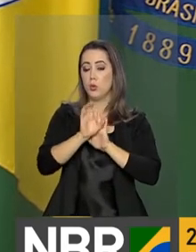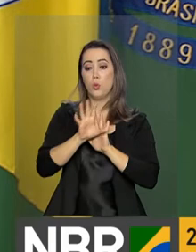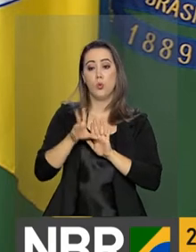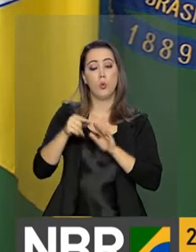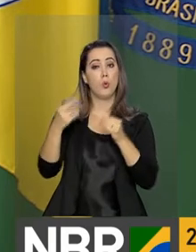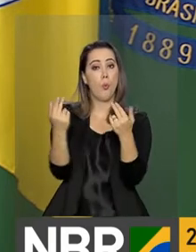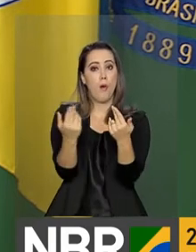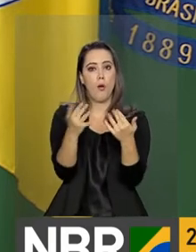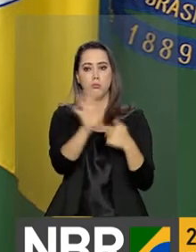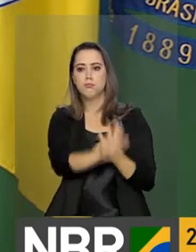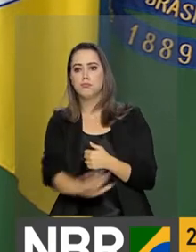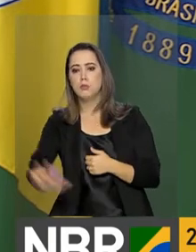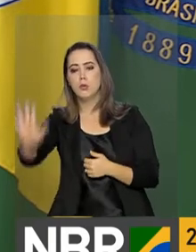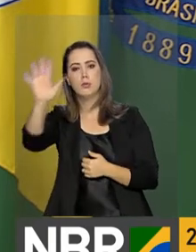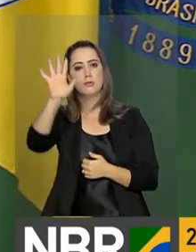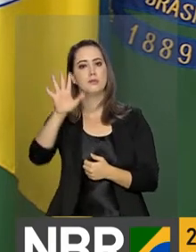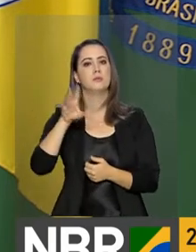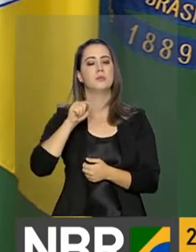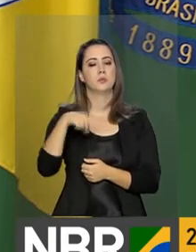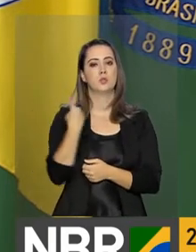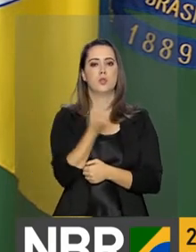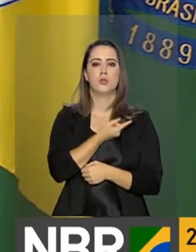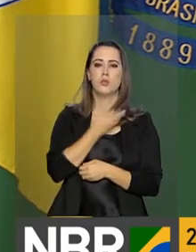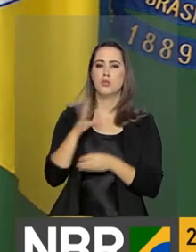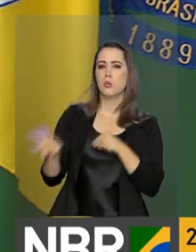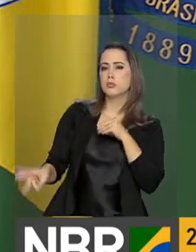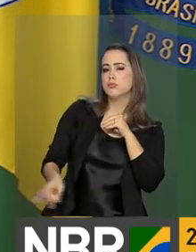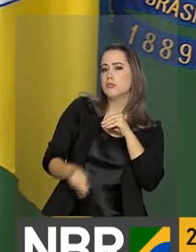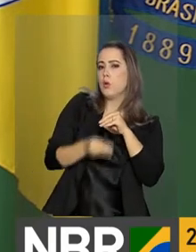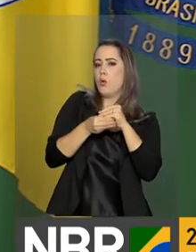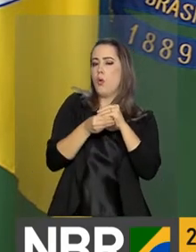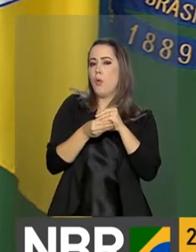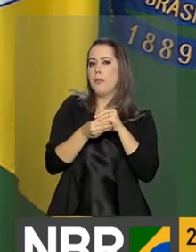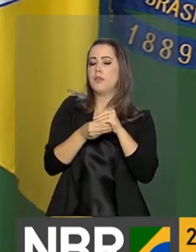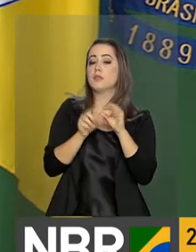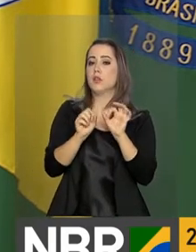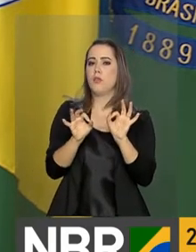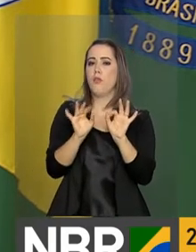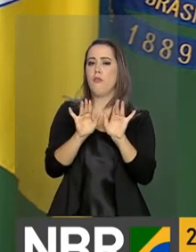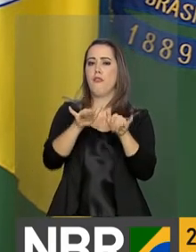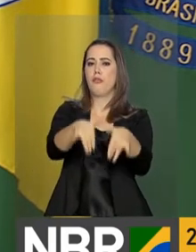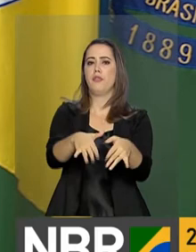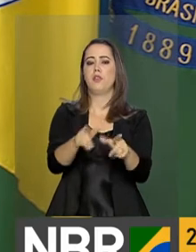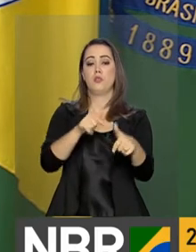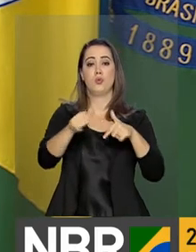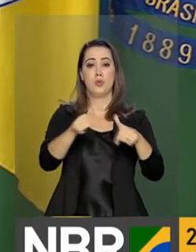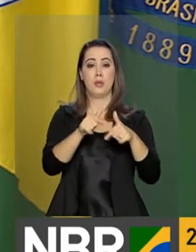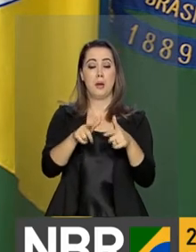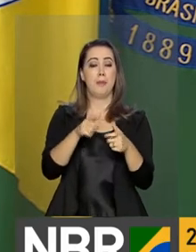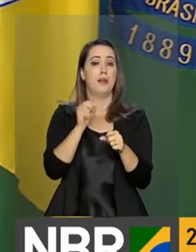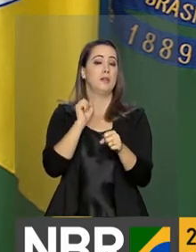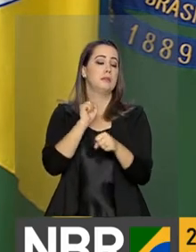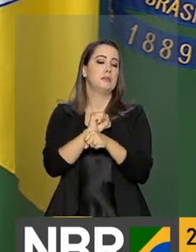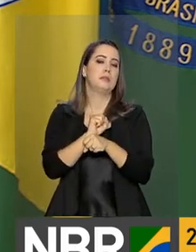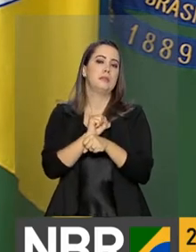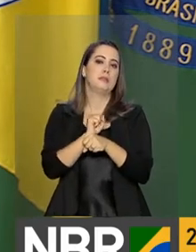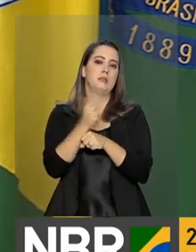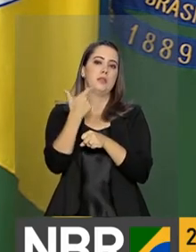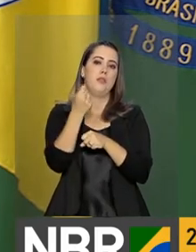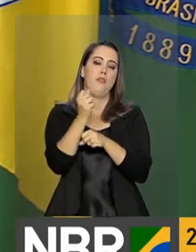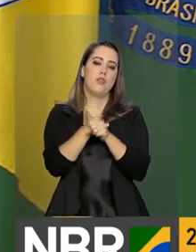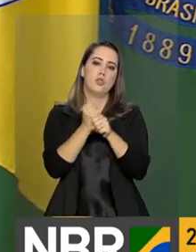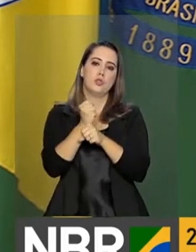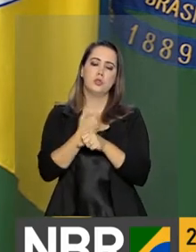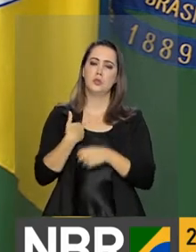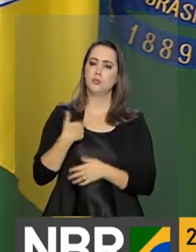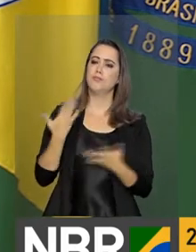Brasil. Portanto, nós estamos completando uma tarefa que era esperada há mais de 20 anos. Aliás, a propósito,